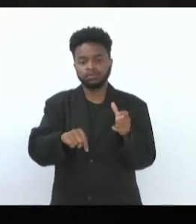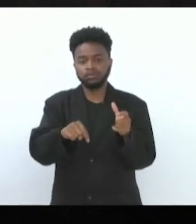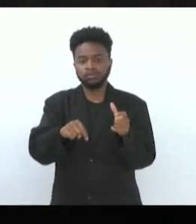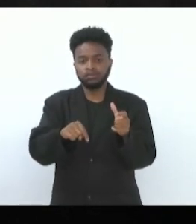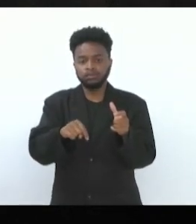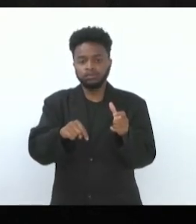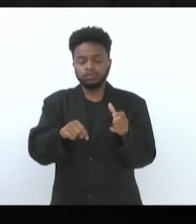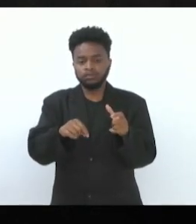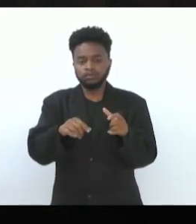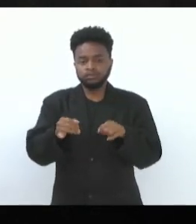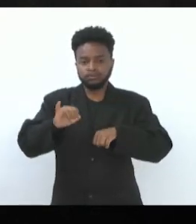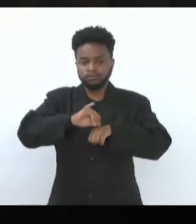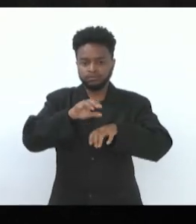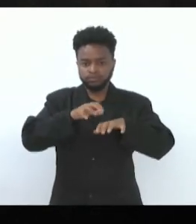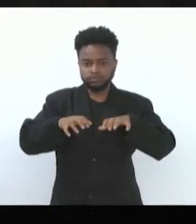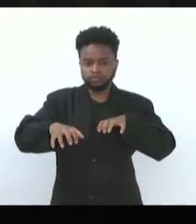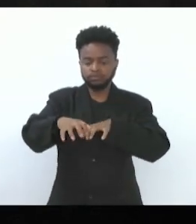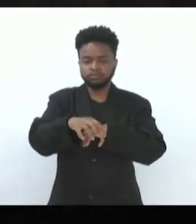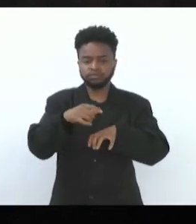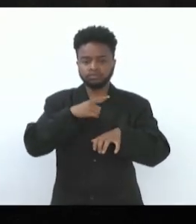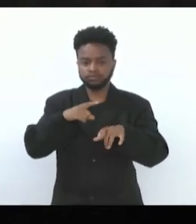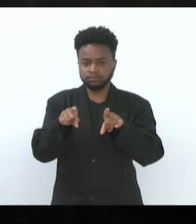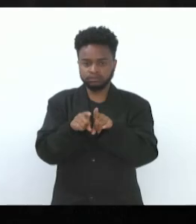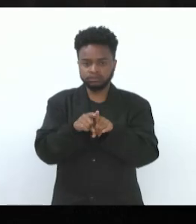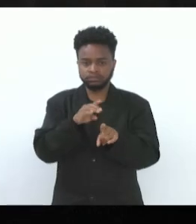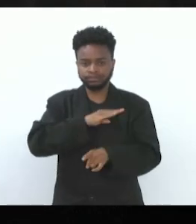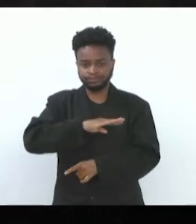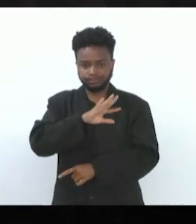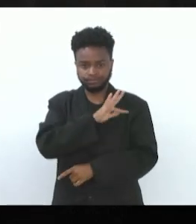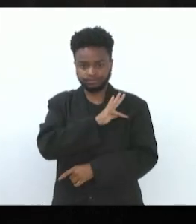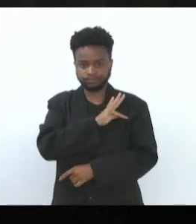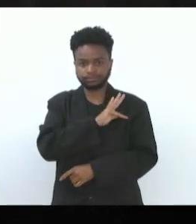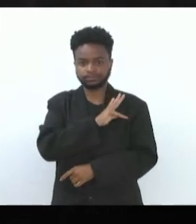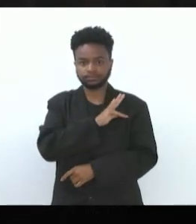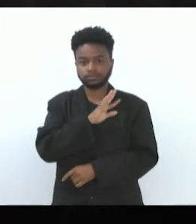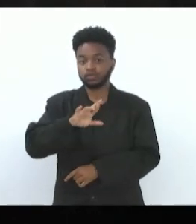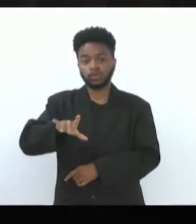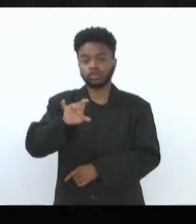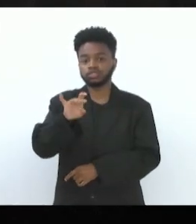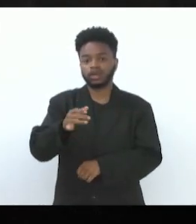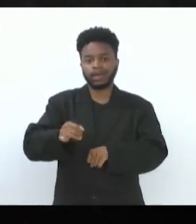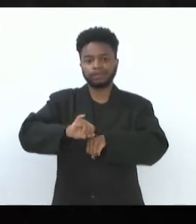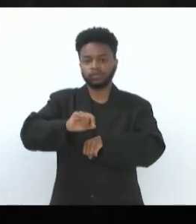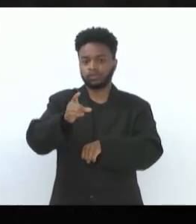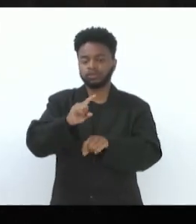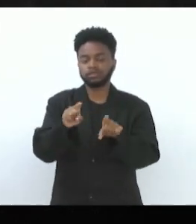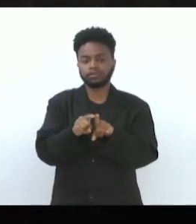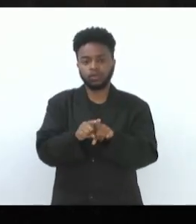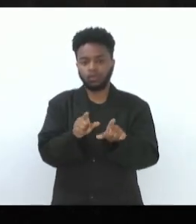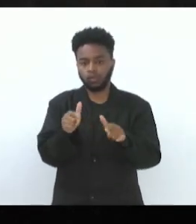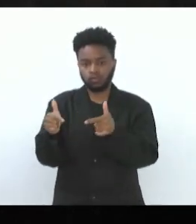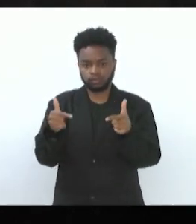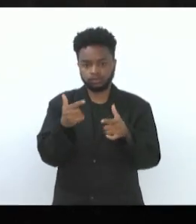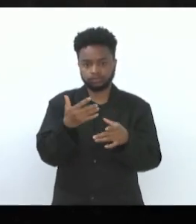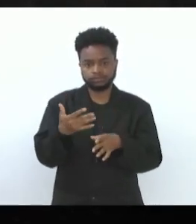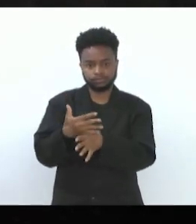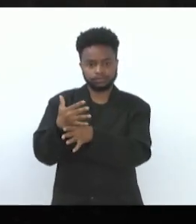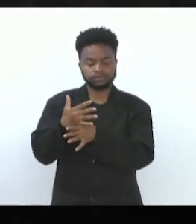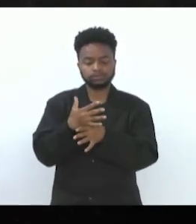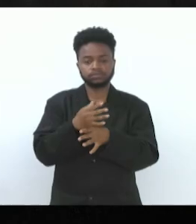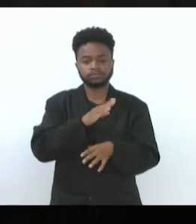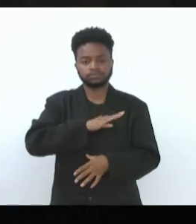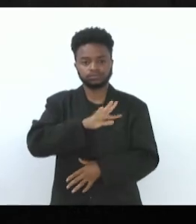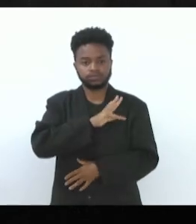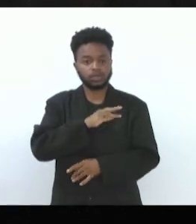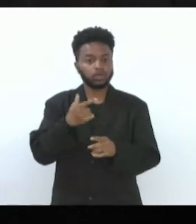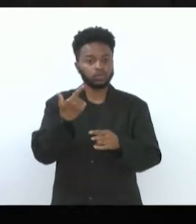região metropolitana, eu incluo aí também os municípios da Baixada, não só a capital, mas os municípios da Baixada, não tem rede de tratamento de